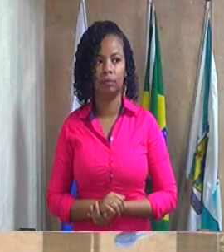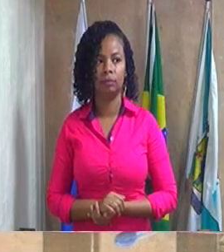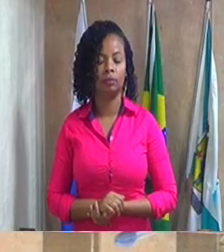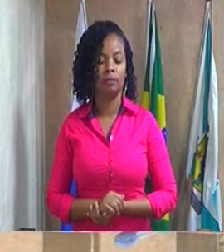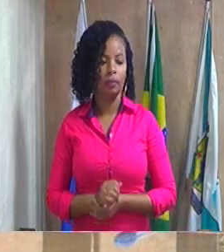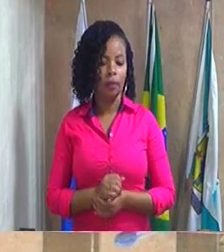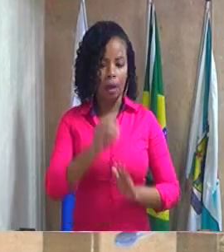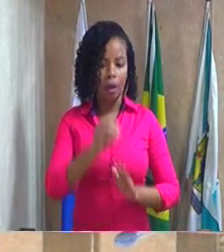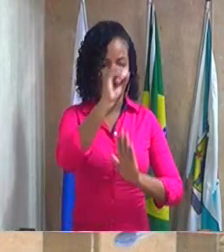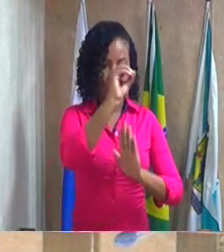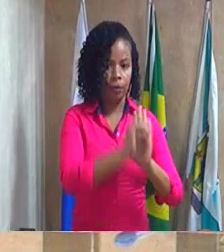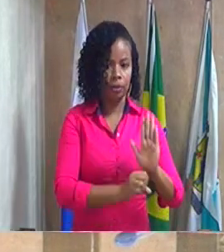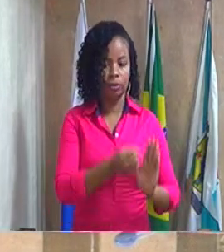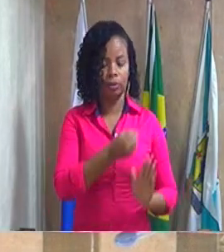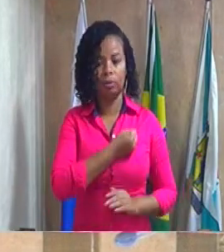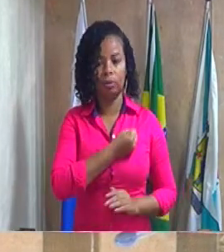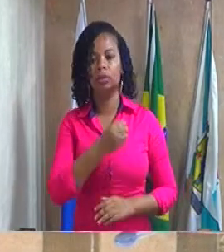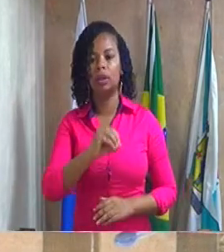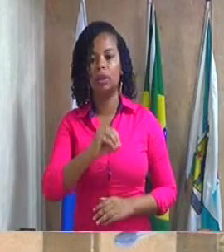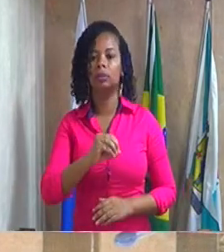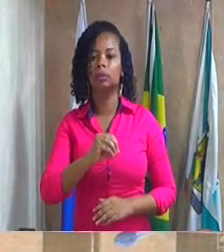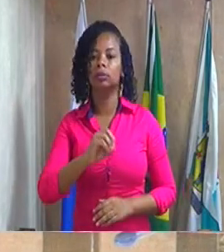Ofício número